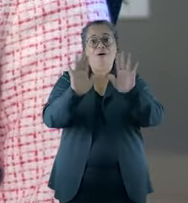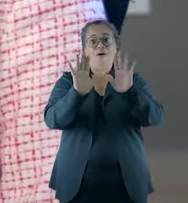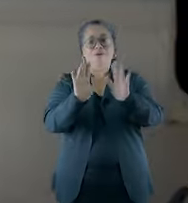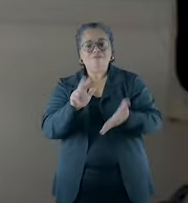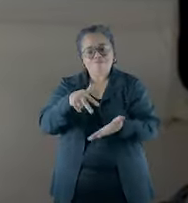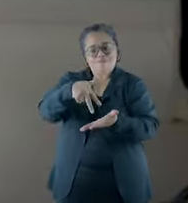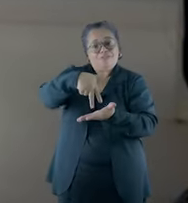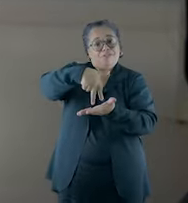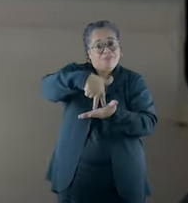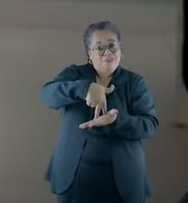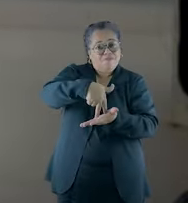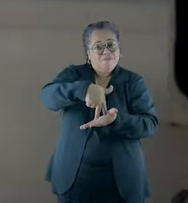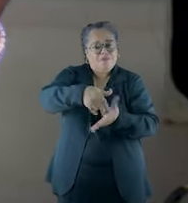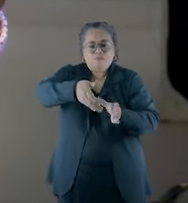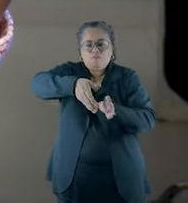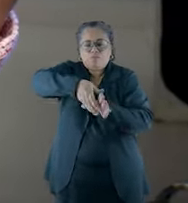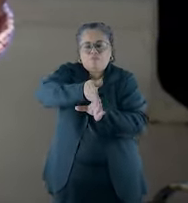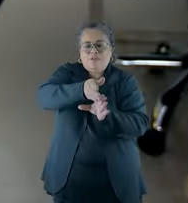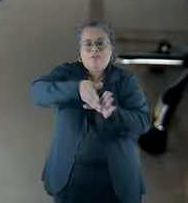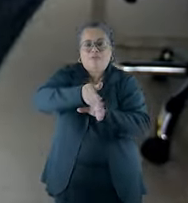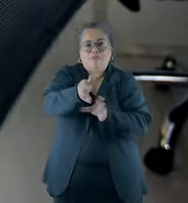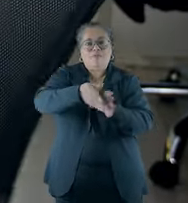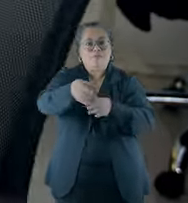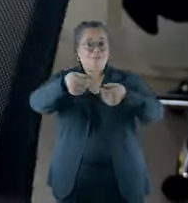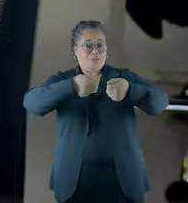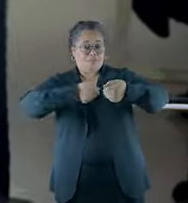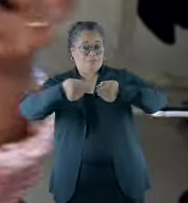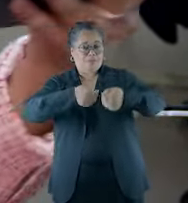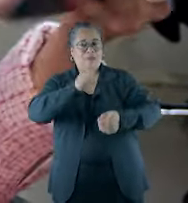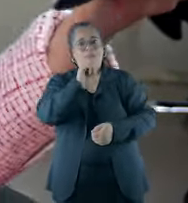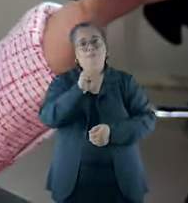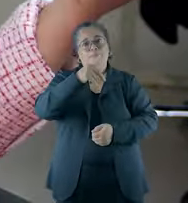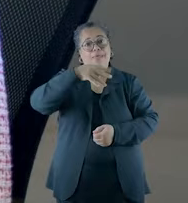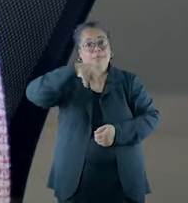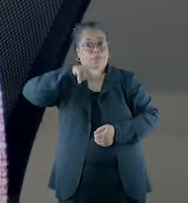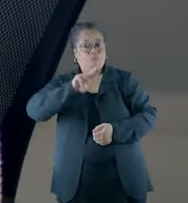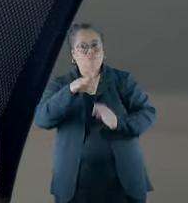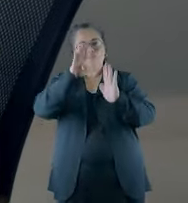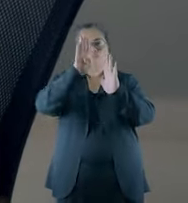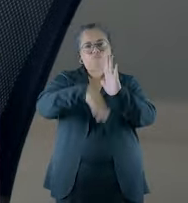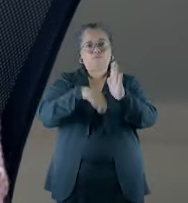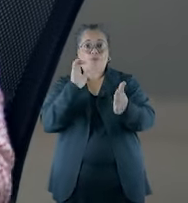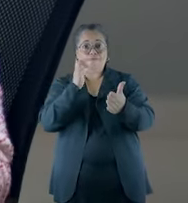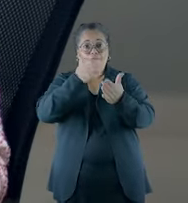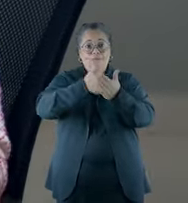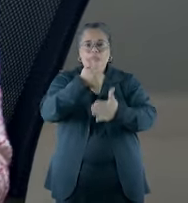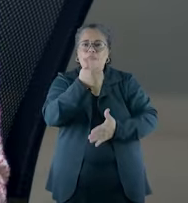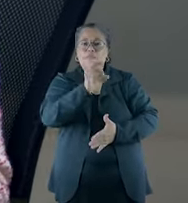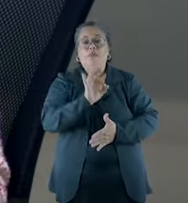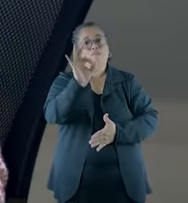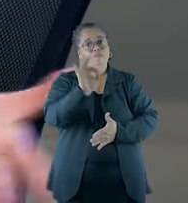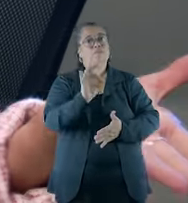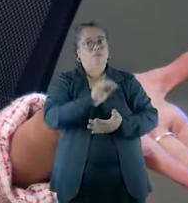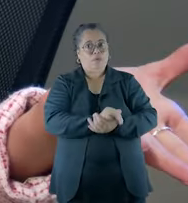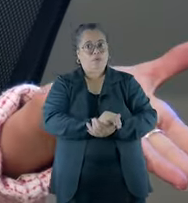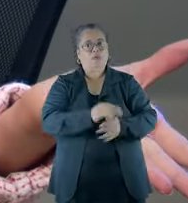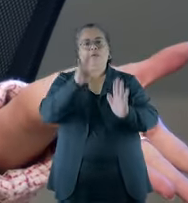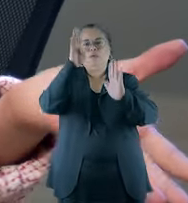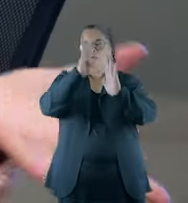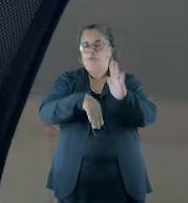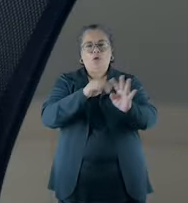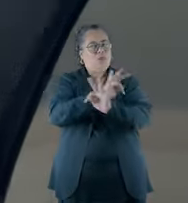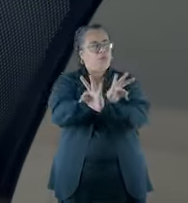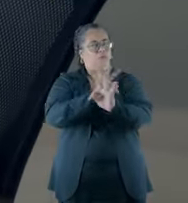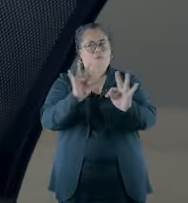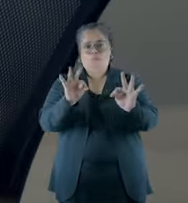Oi, tô de volta e com super dicas de economia. O IPTU tá com descontão à vista de 10%.